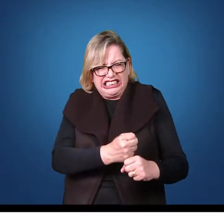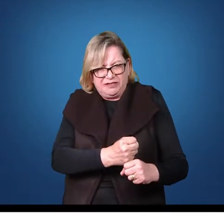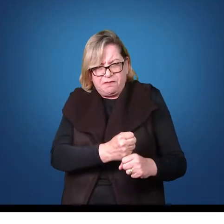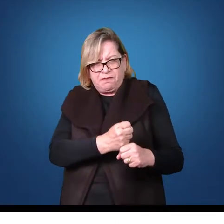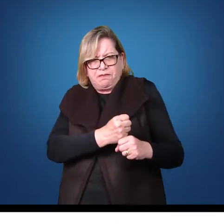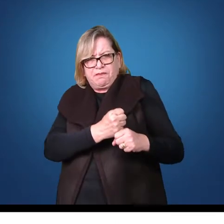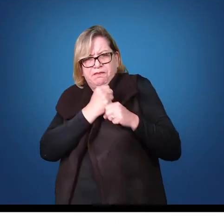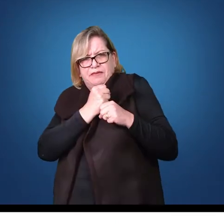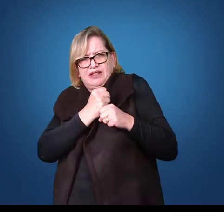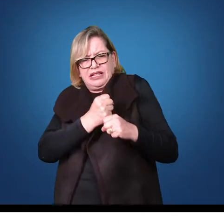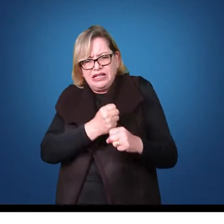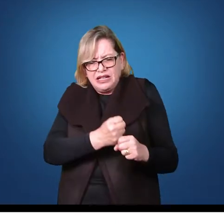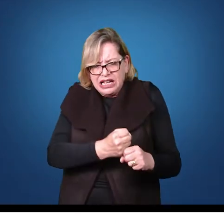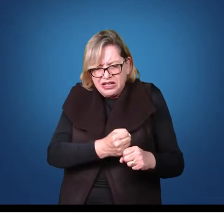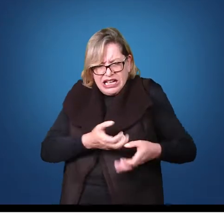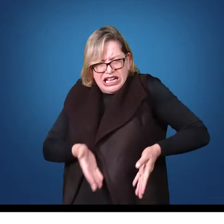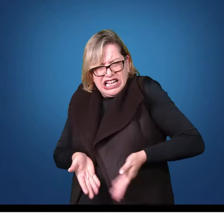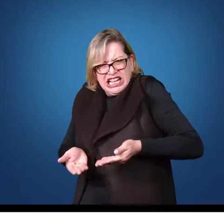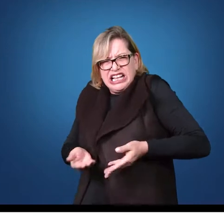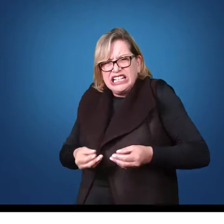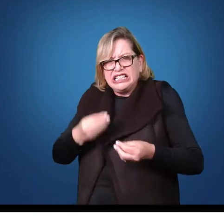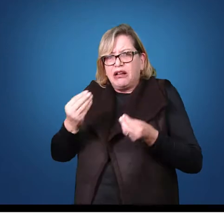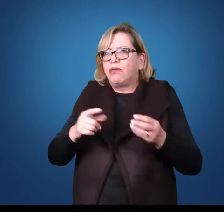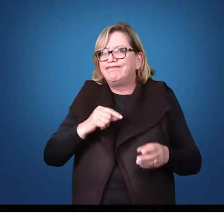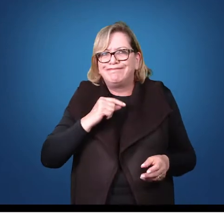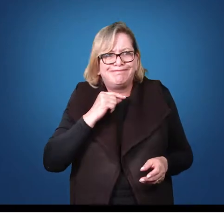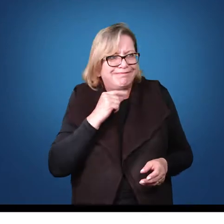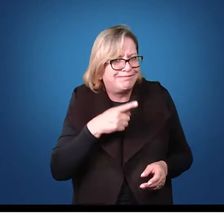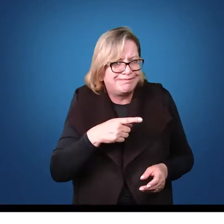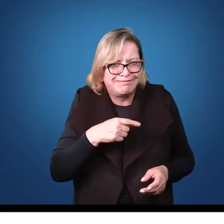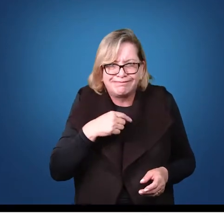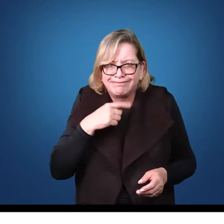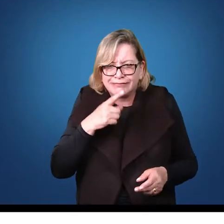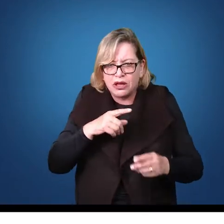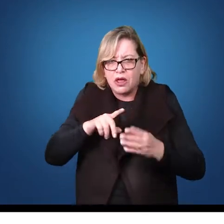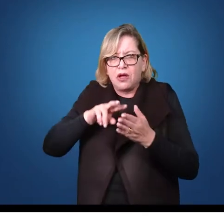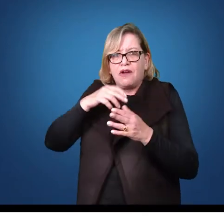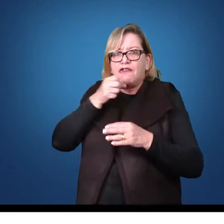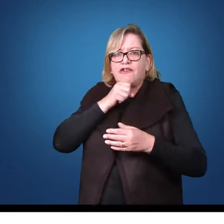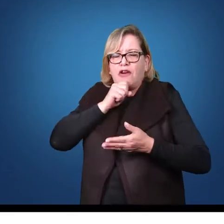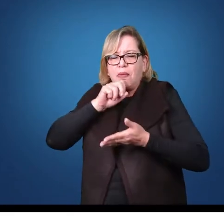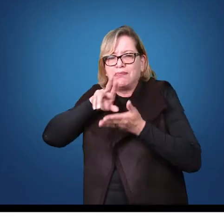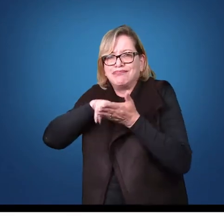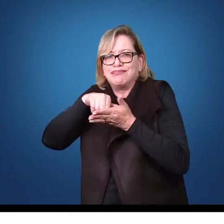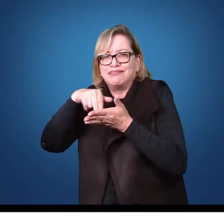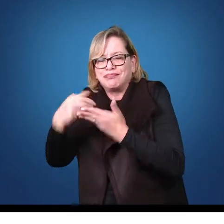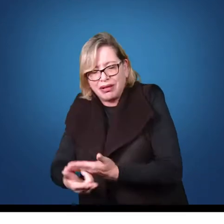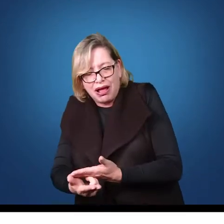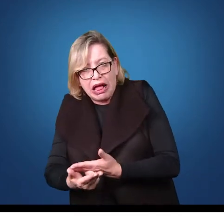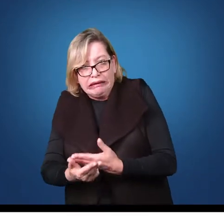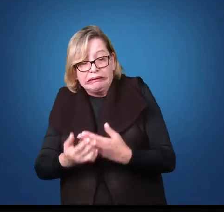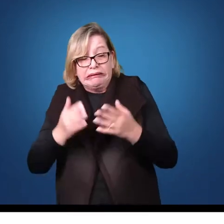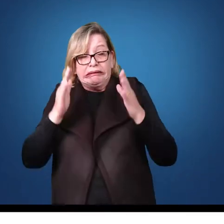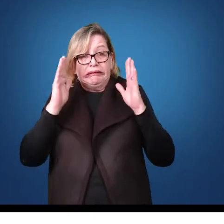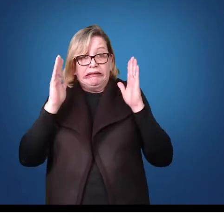que puxa, ah! Puxa que puxa, e ele não conseguiu, ah! E caiu um tombo,